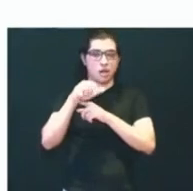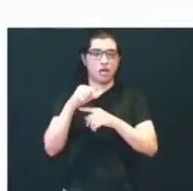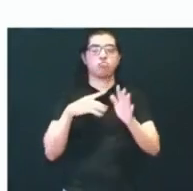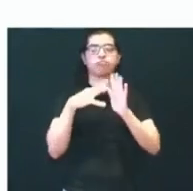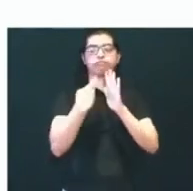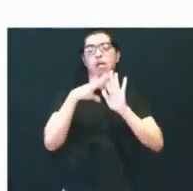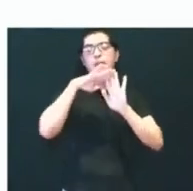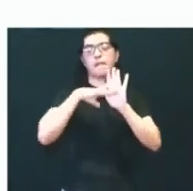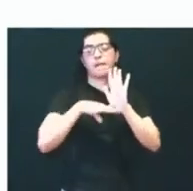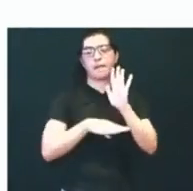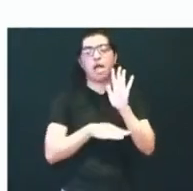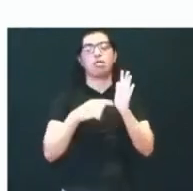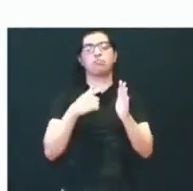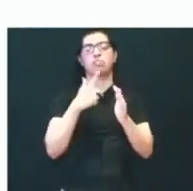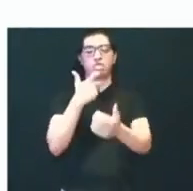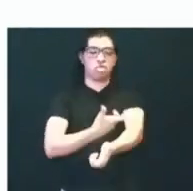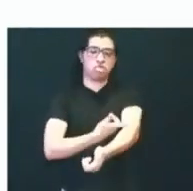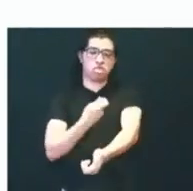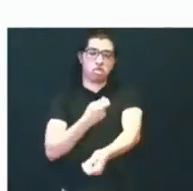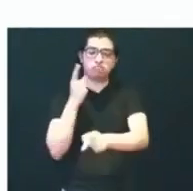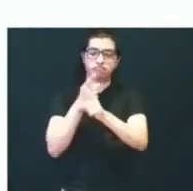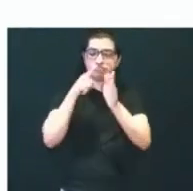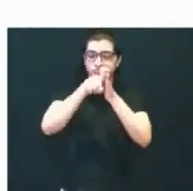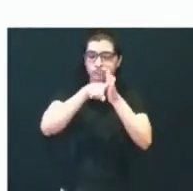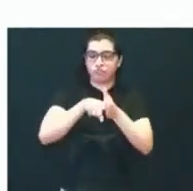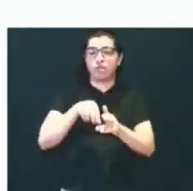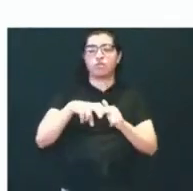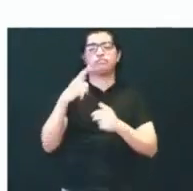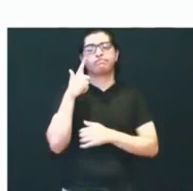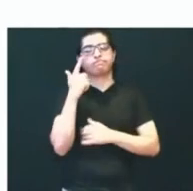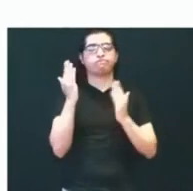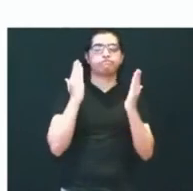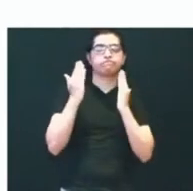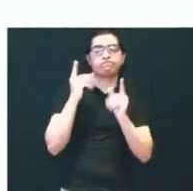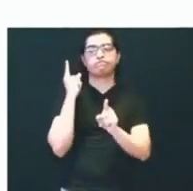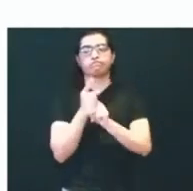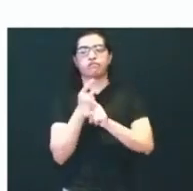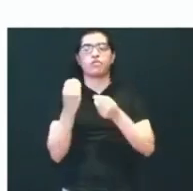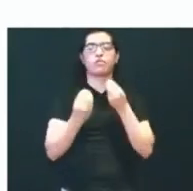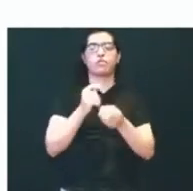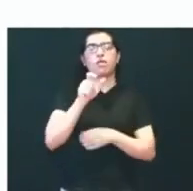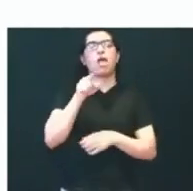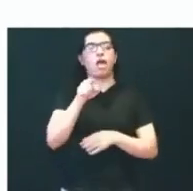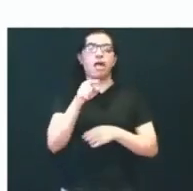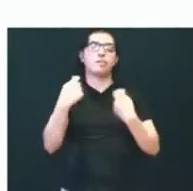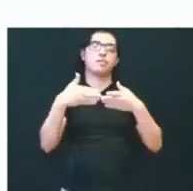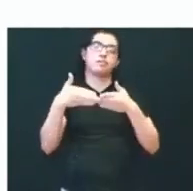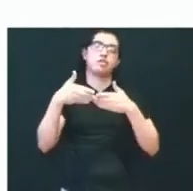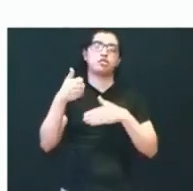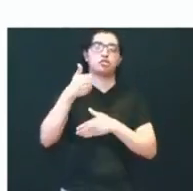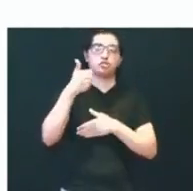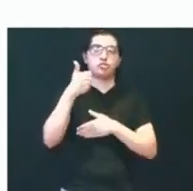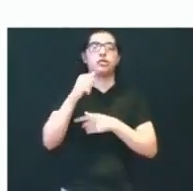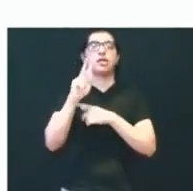primeira suspeita de que o paciente possa estar com uma leucemia é através do exame de sangue simples